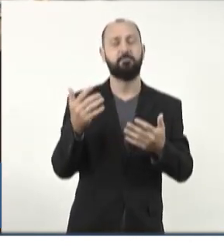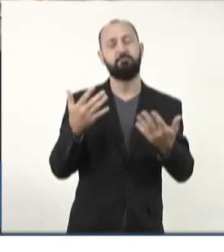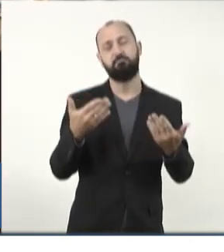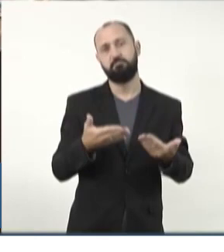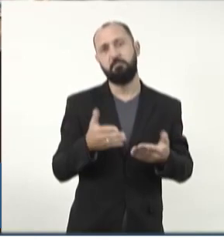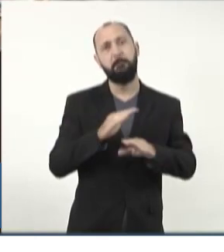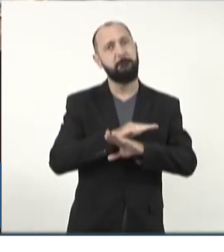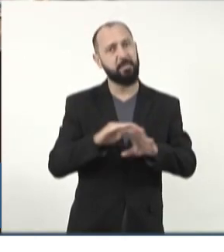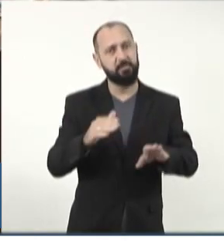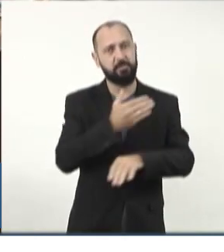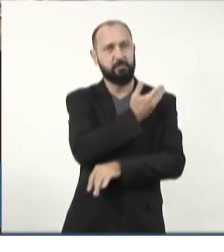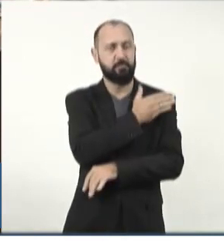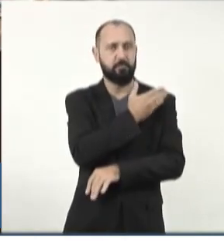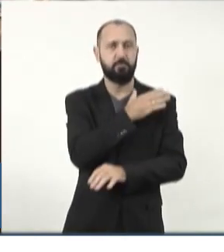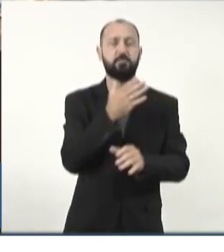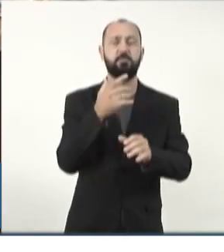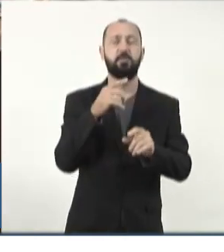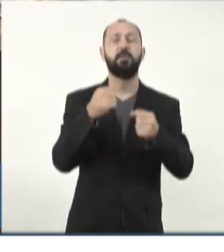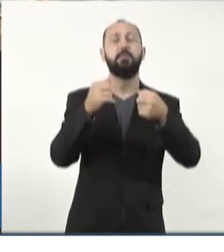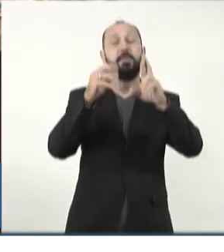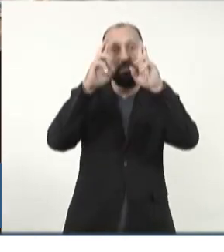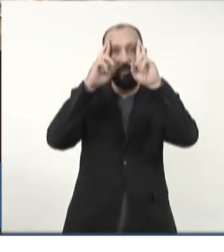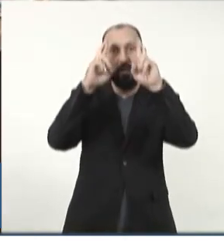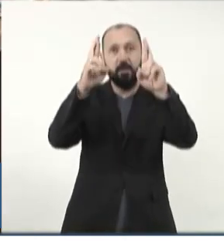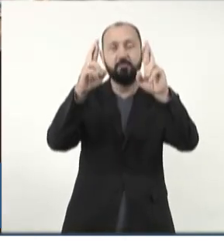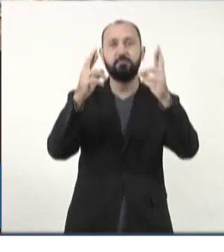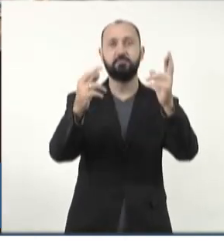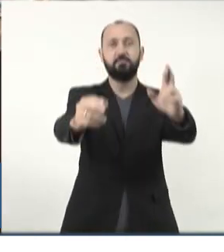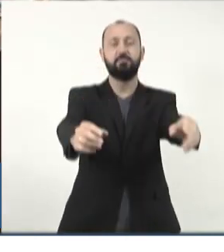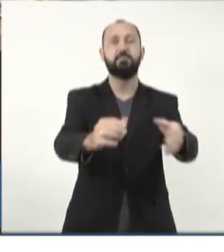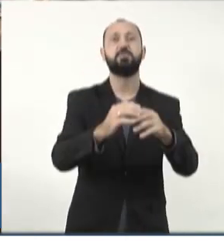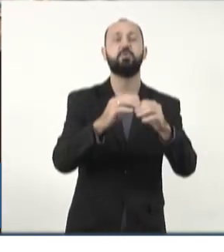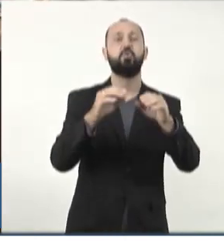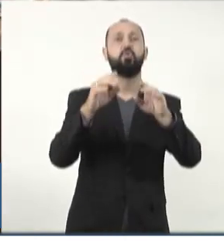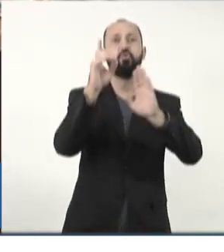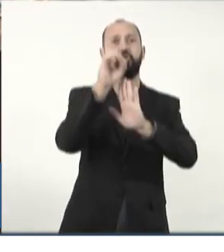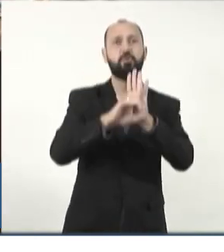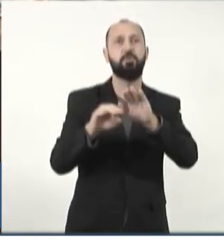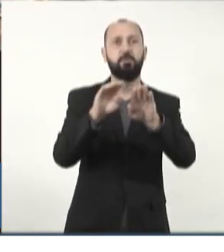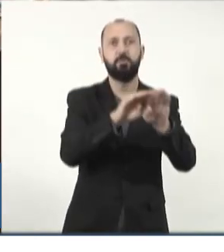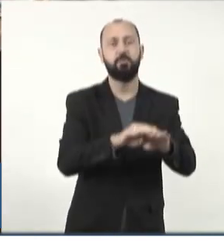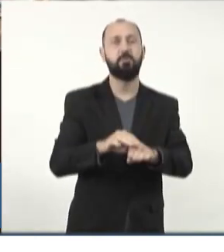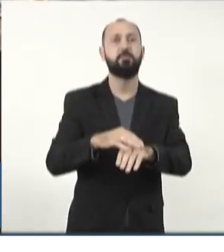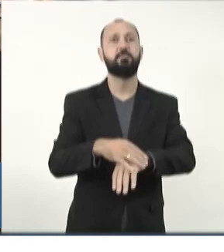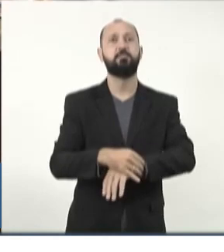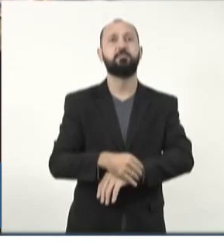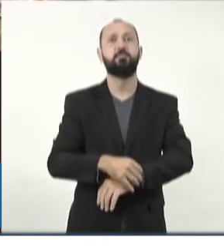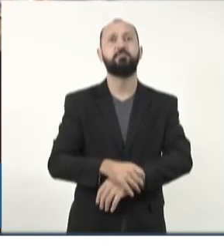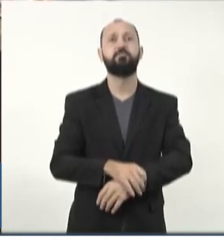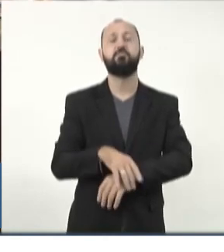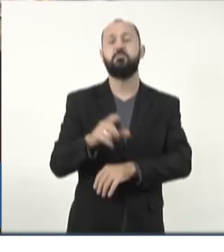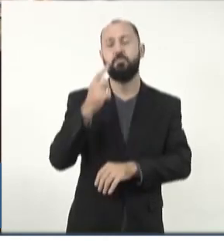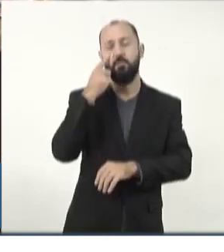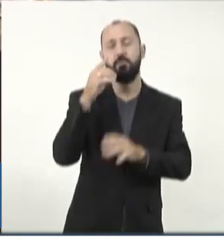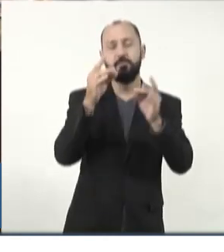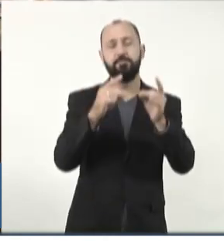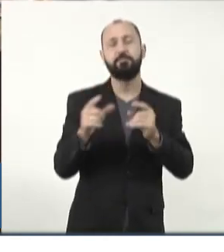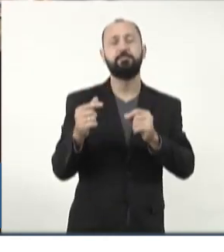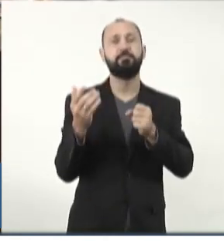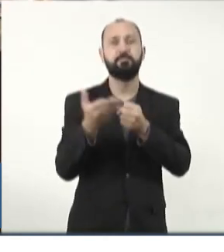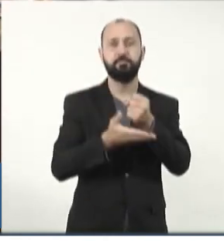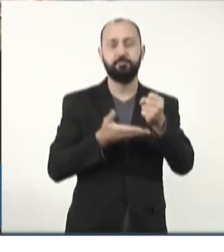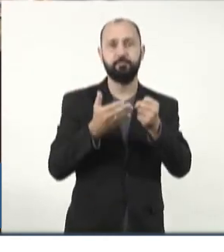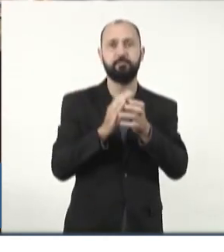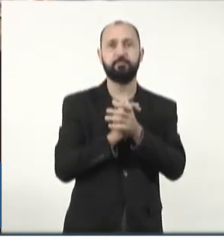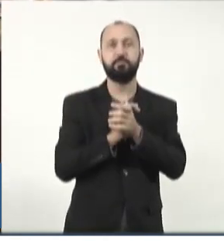e o respeito, né, entre os direitos iguais entre homens e mulheres. A senhora, assim, tocou num ponto